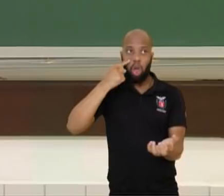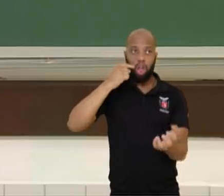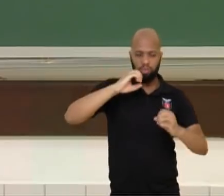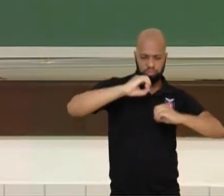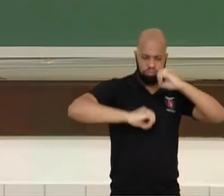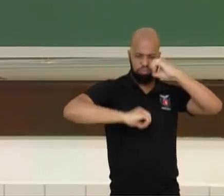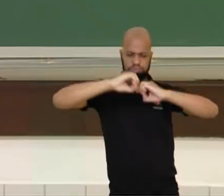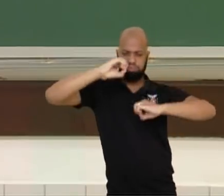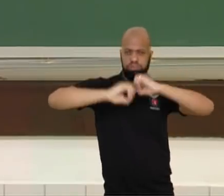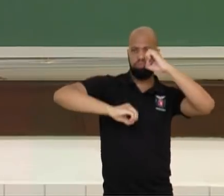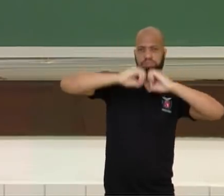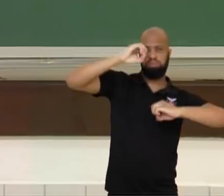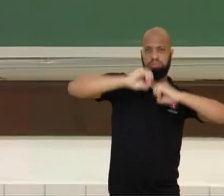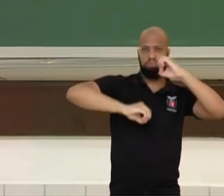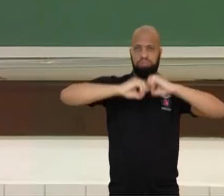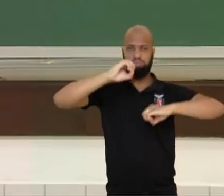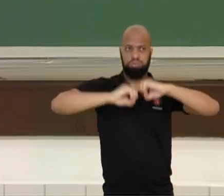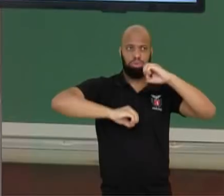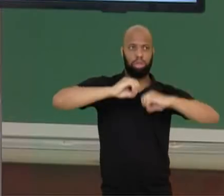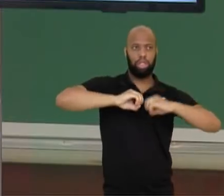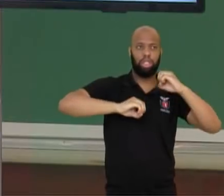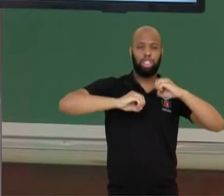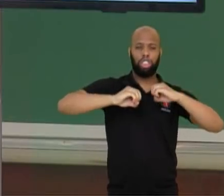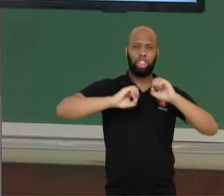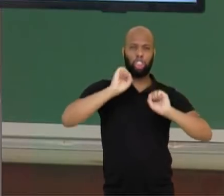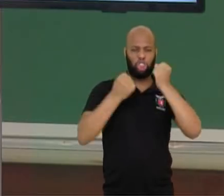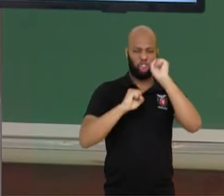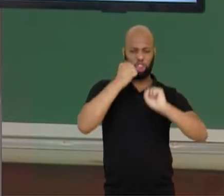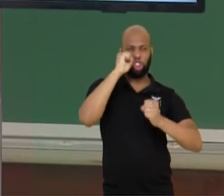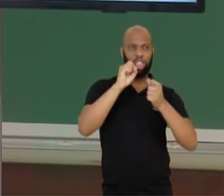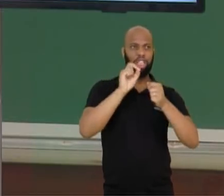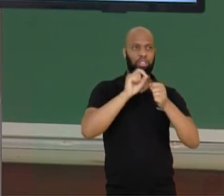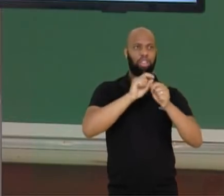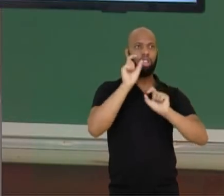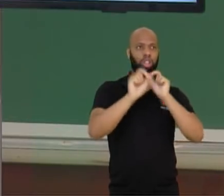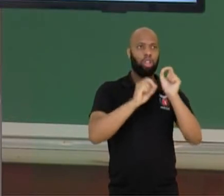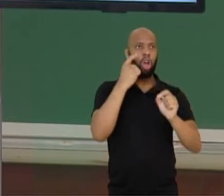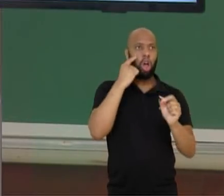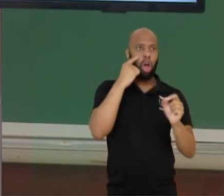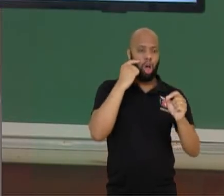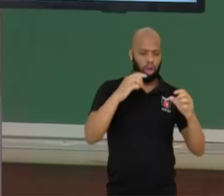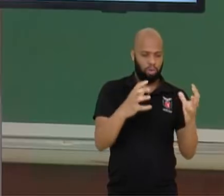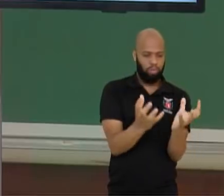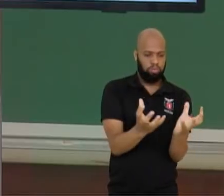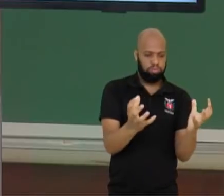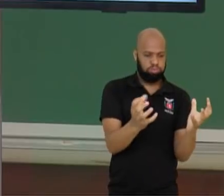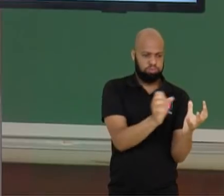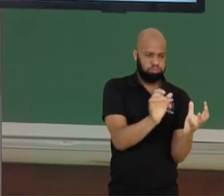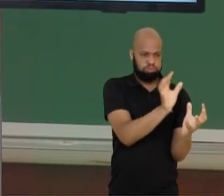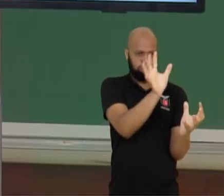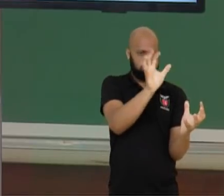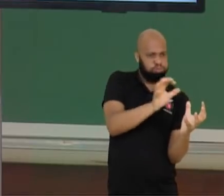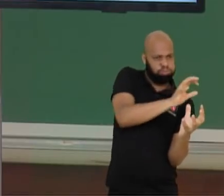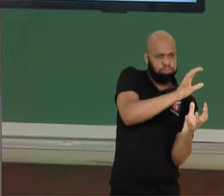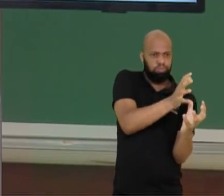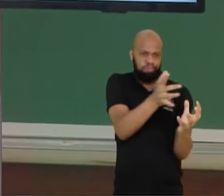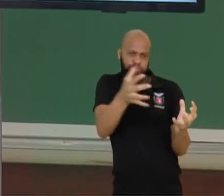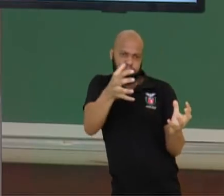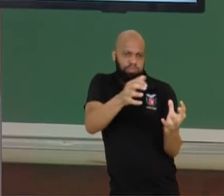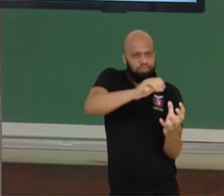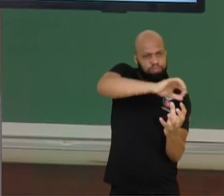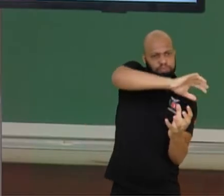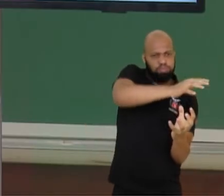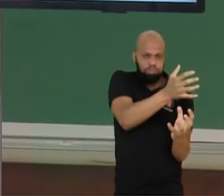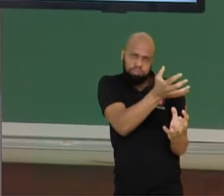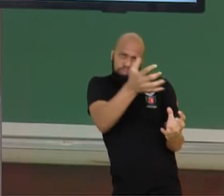mais agitadas. Se elas estão mais agitadas, elas vão então fazer uma pressão maior na parede do recipiente, né? Porque elas expandem, elas se